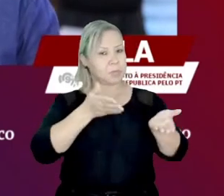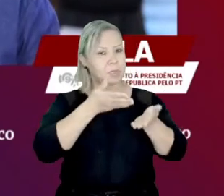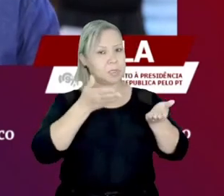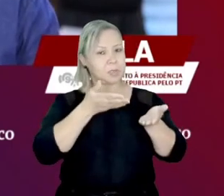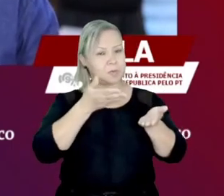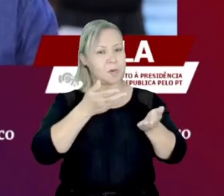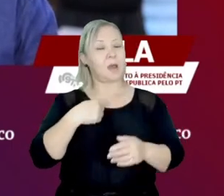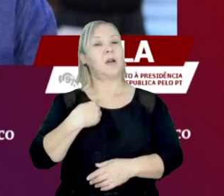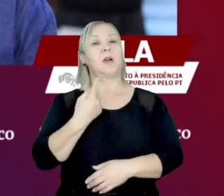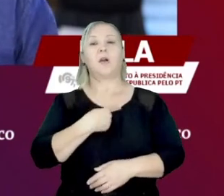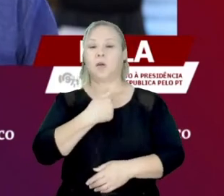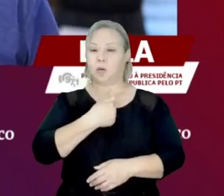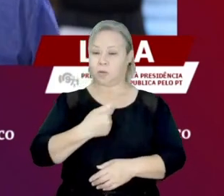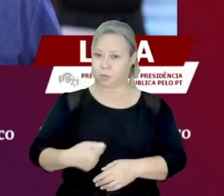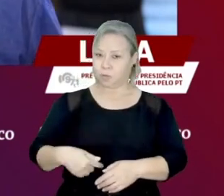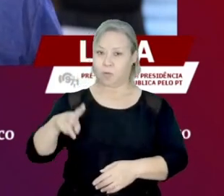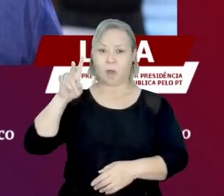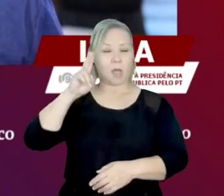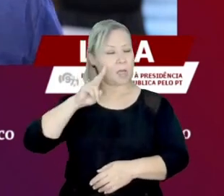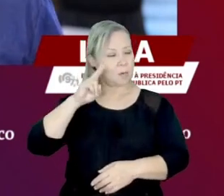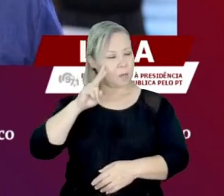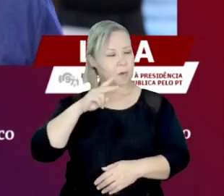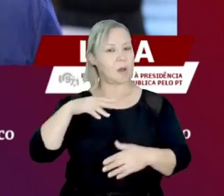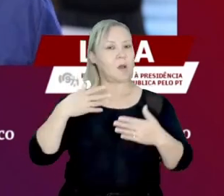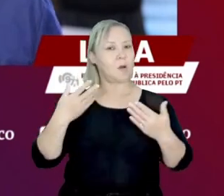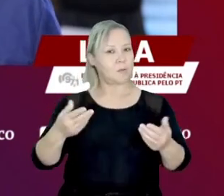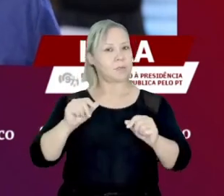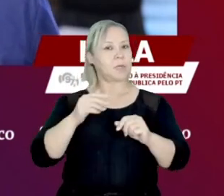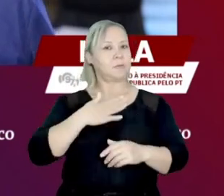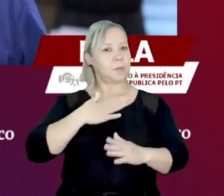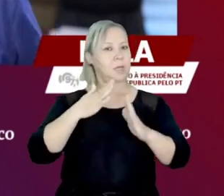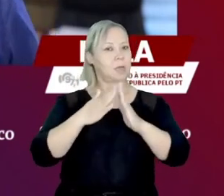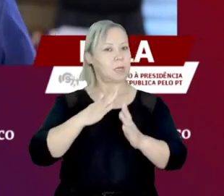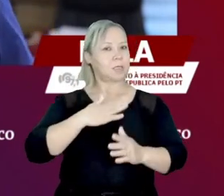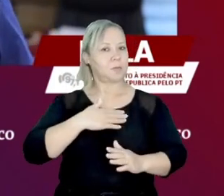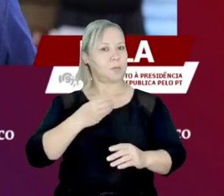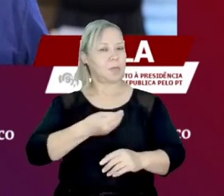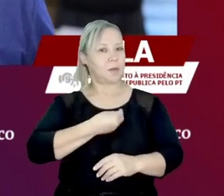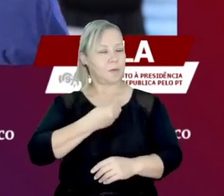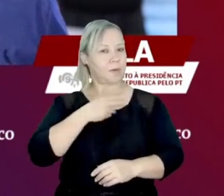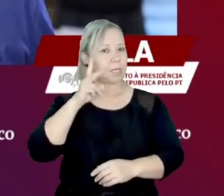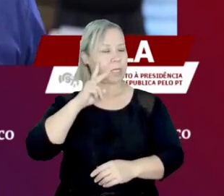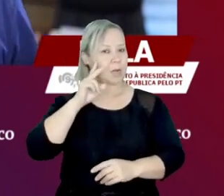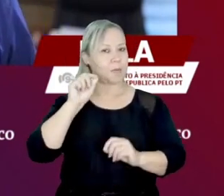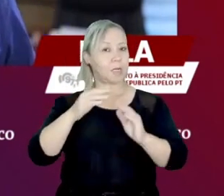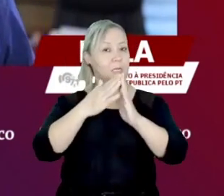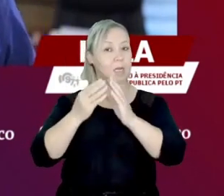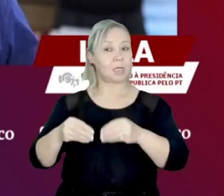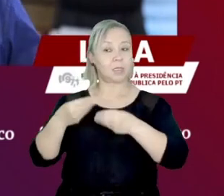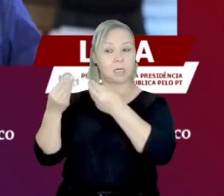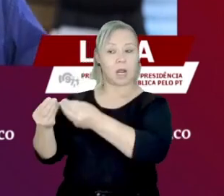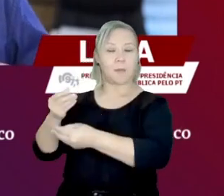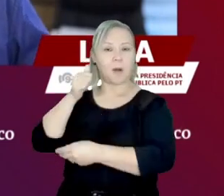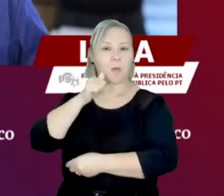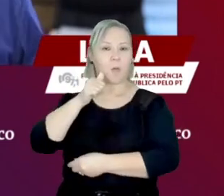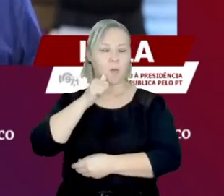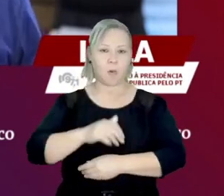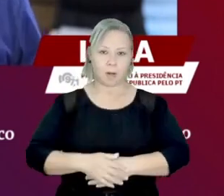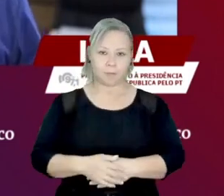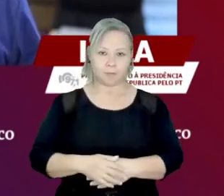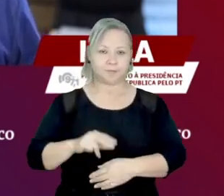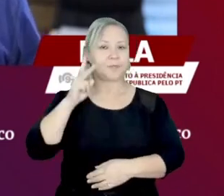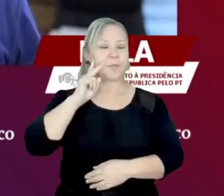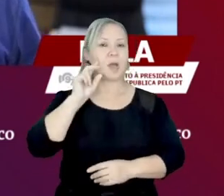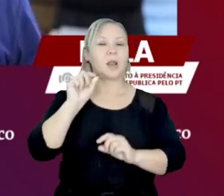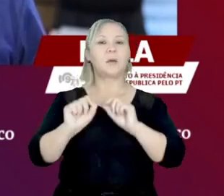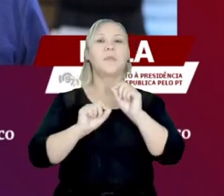que no Bolsa Família, o dinheiro era entregue para a mulher. Porque nós achamos que a mulher tem muita responsabilidade e às vezes muito mais do que o